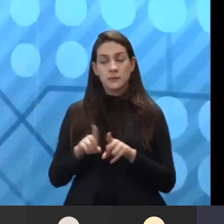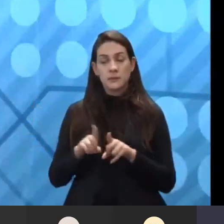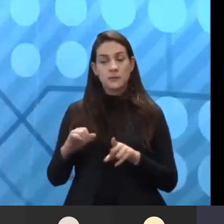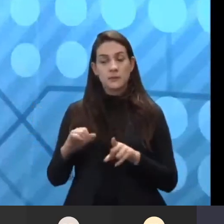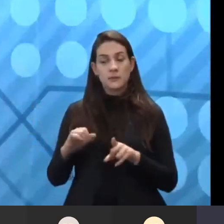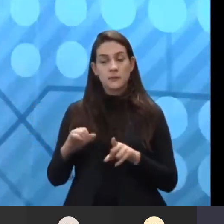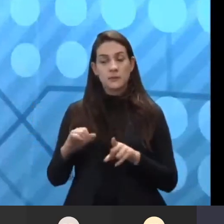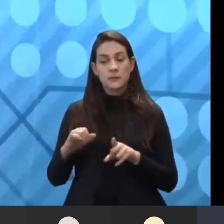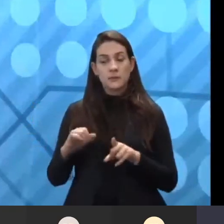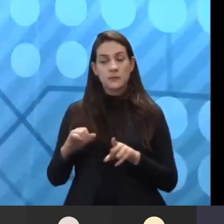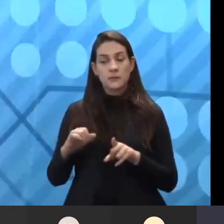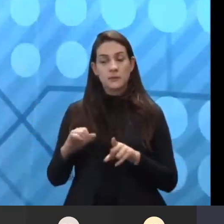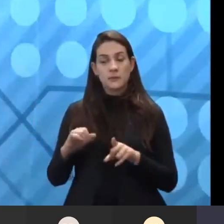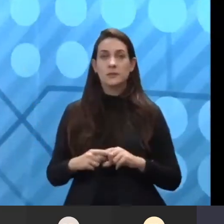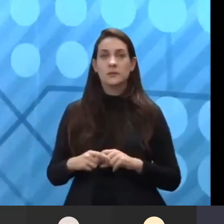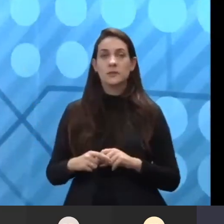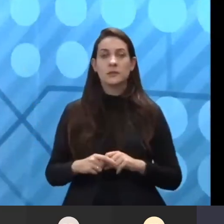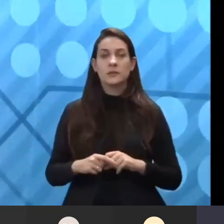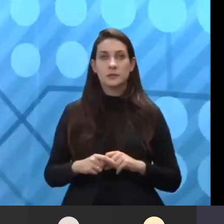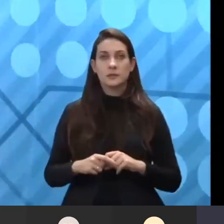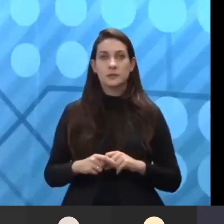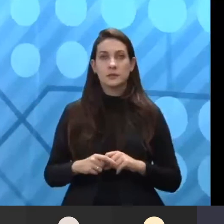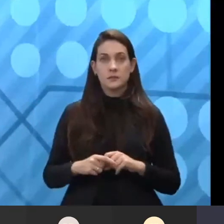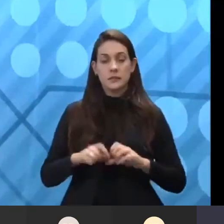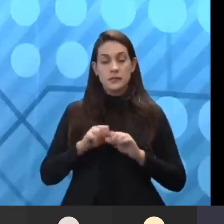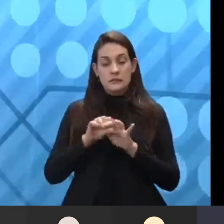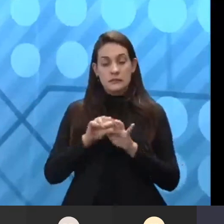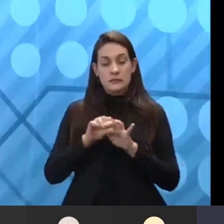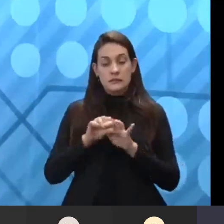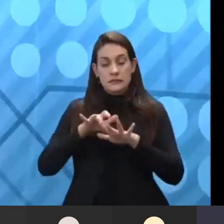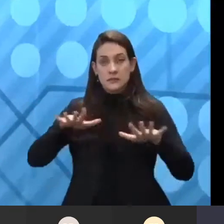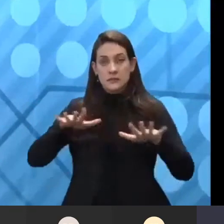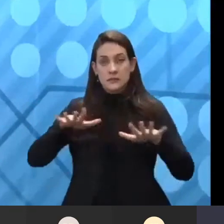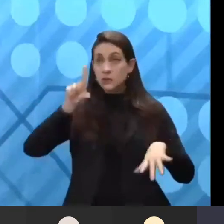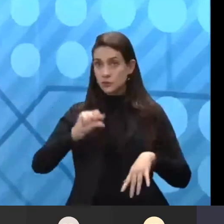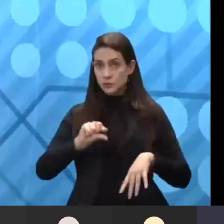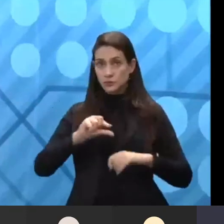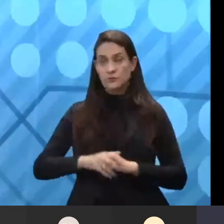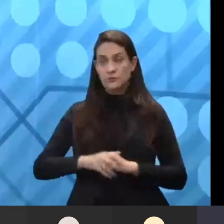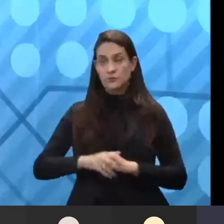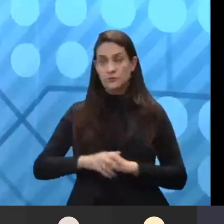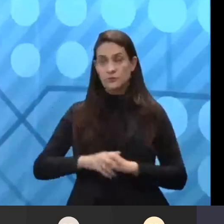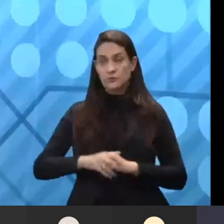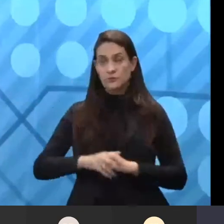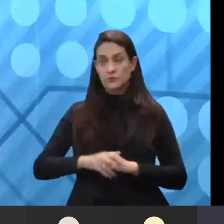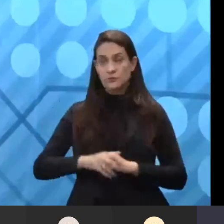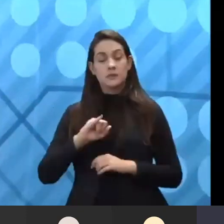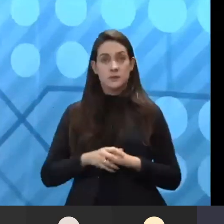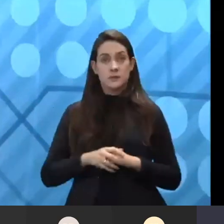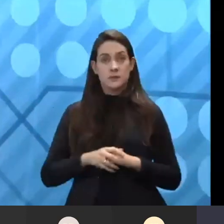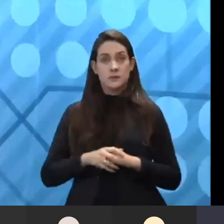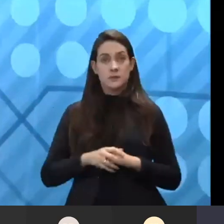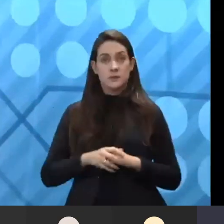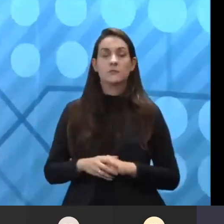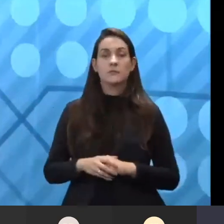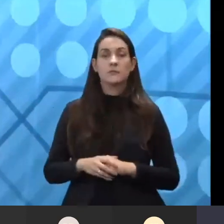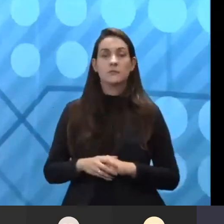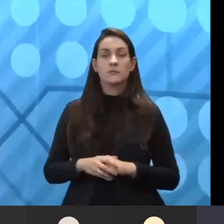quê? Porque a gente consegue diminuir a disseminação da resistência. Porque aí se você tem um